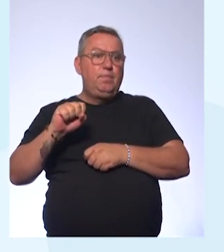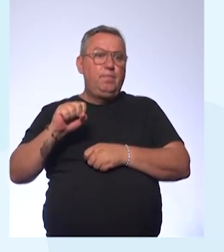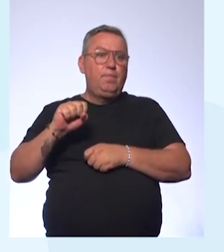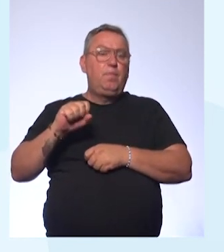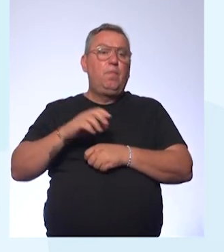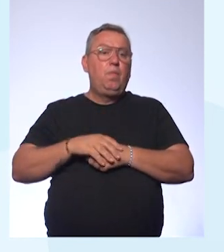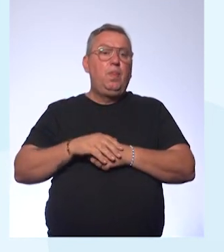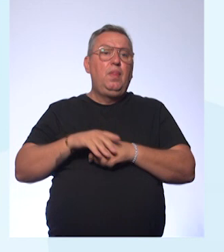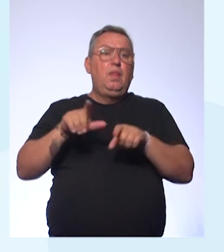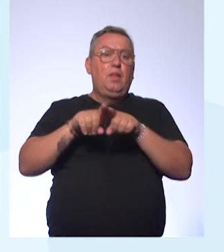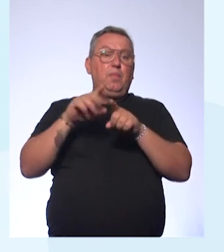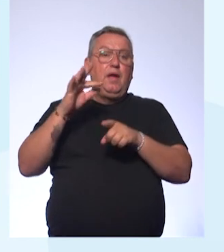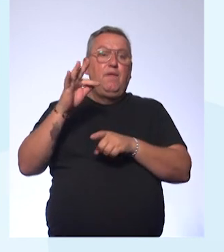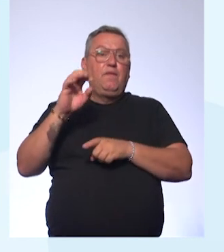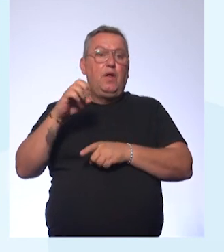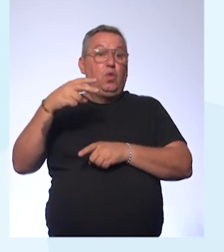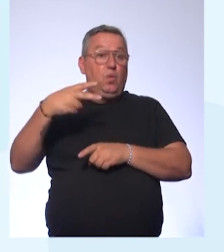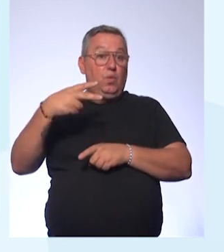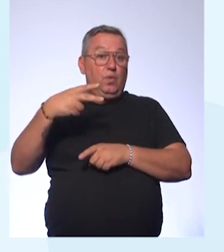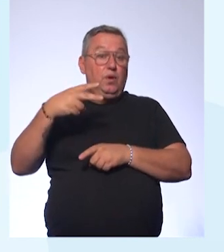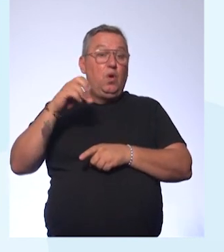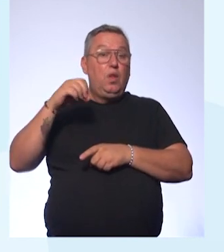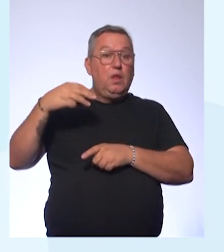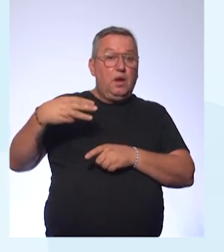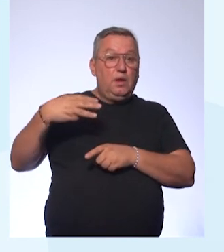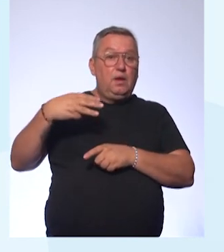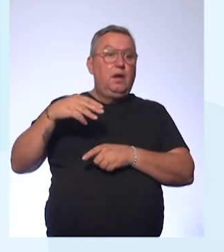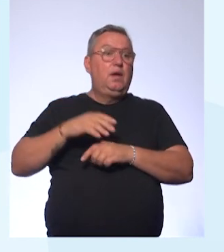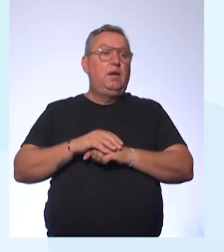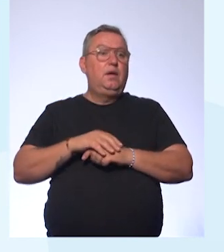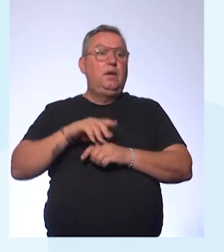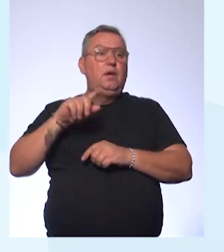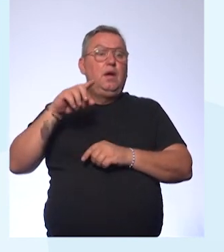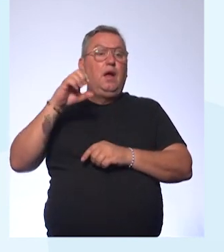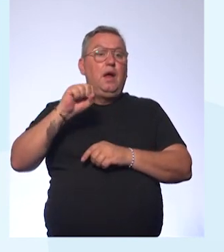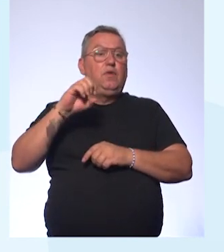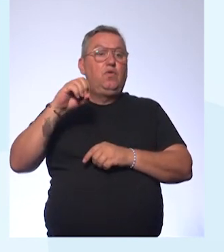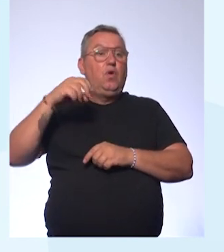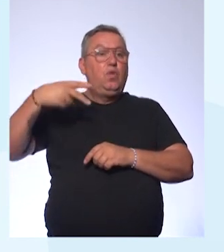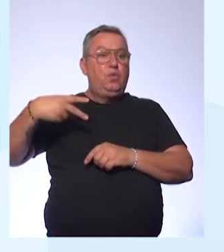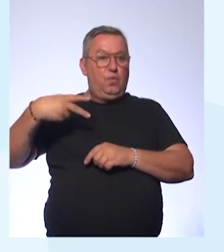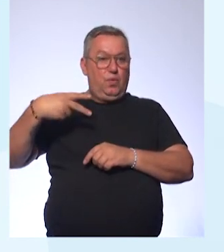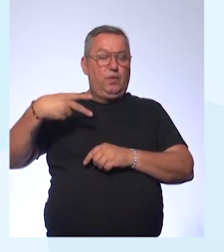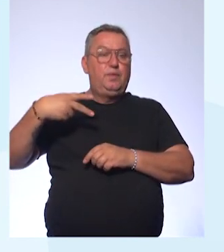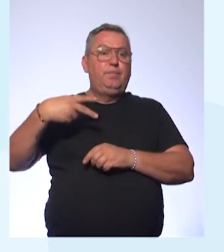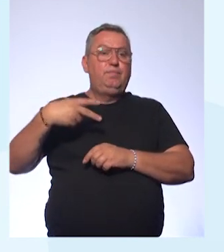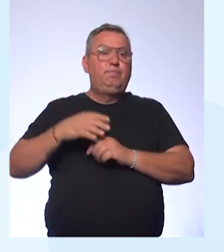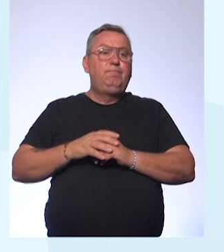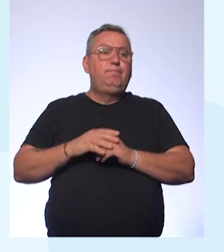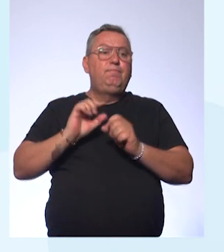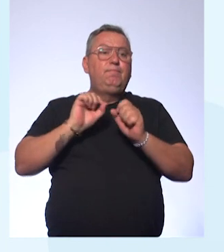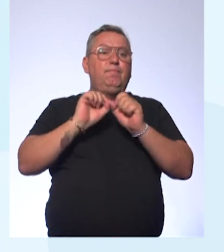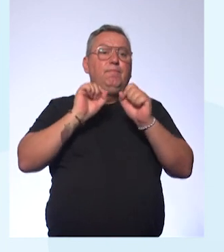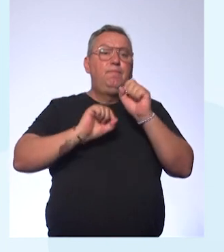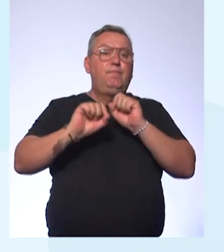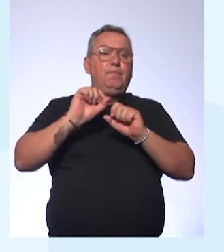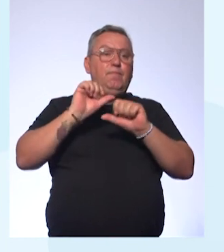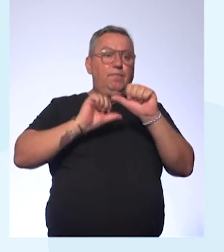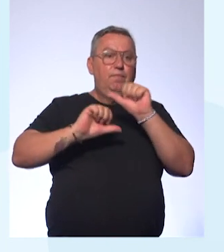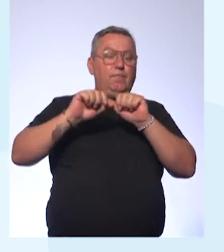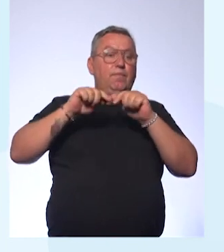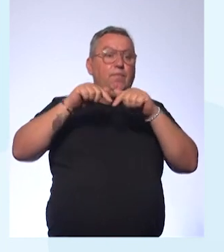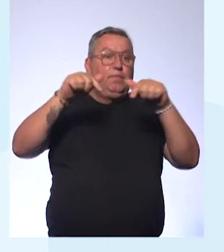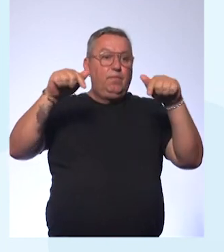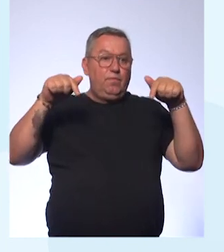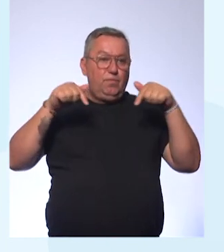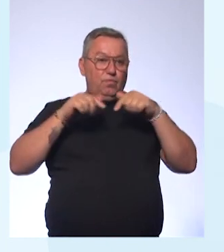Cu2S, óxido de ferro 3, Fe2O3 e gás de óxido de enxofre SO2. De acordo com a